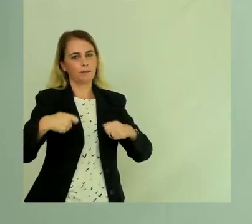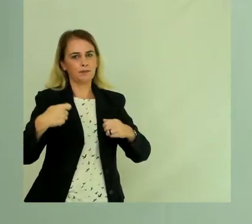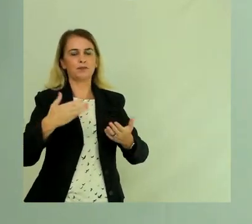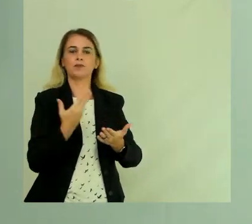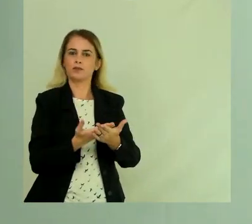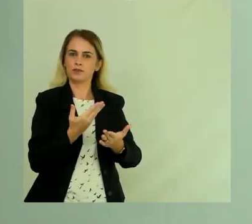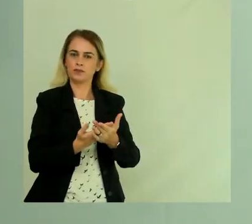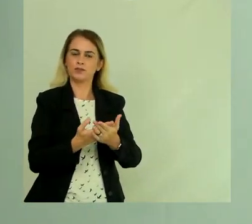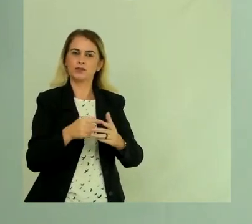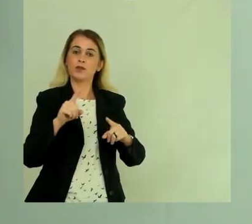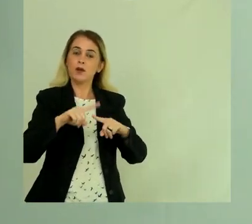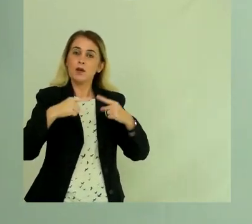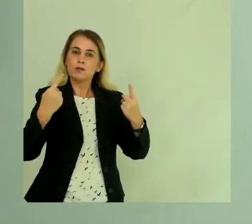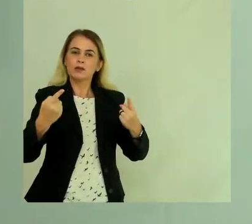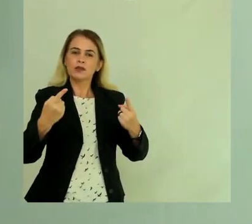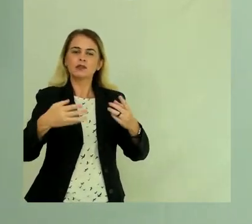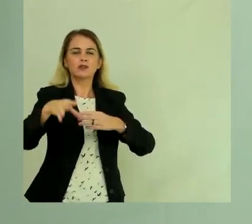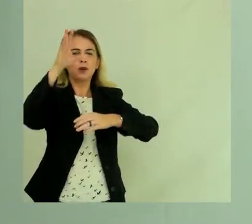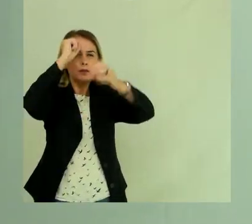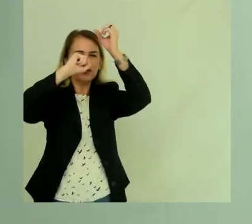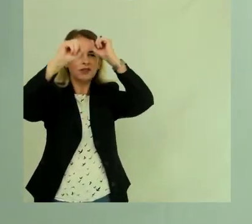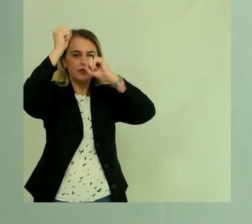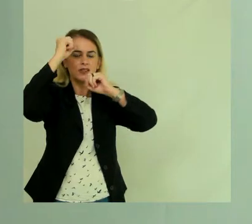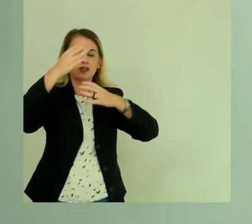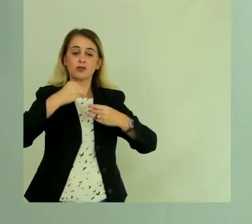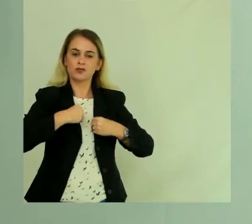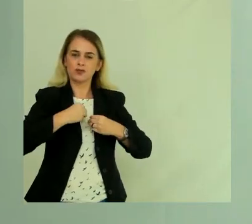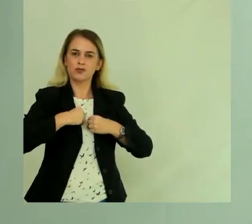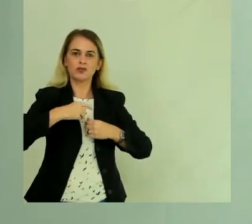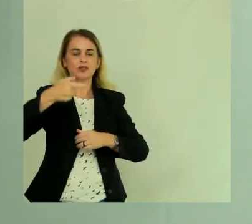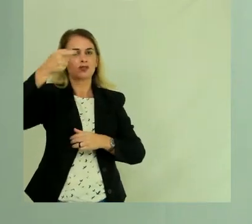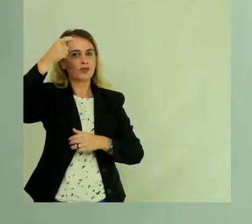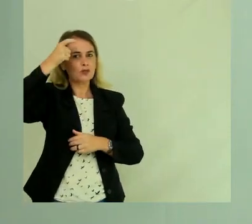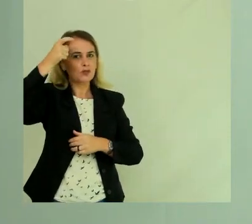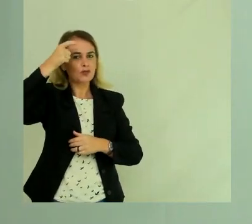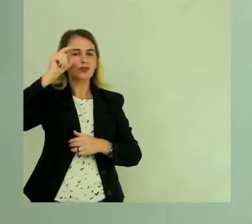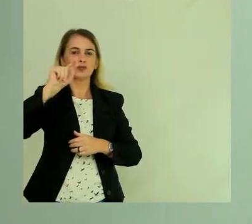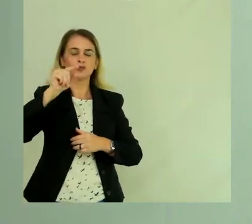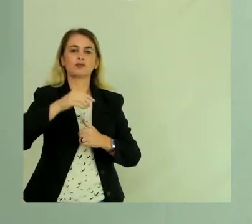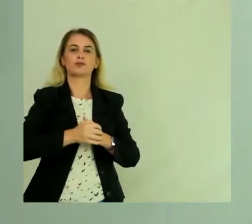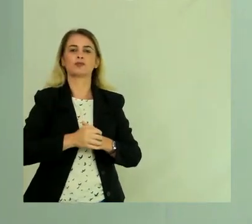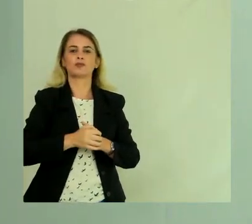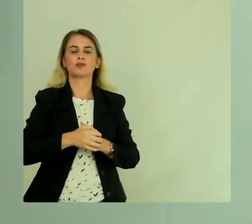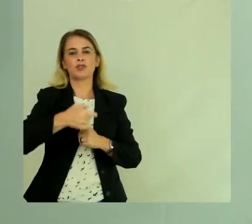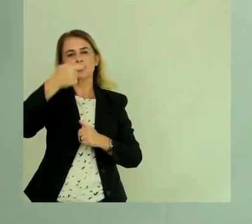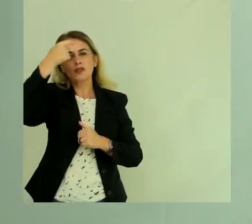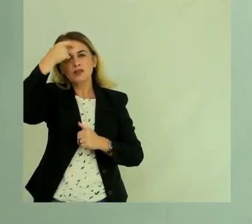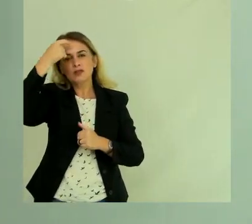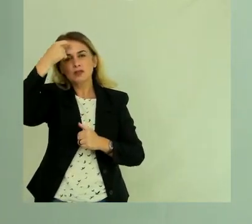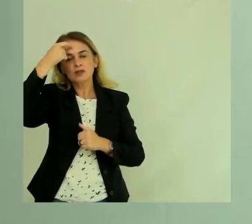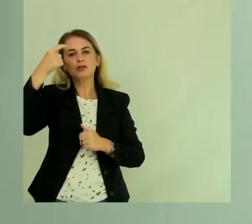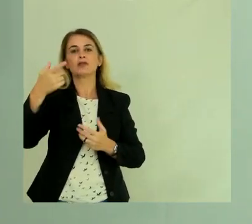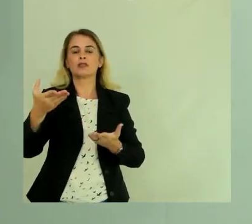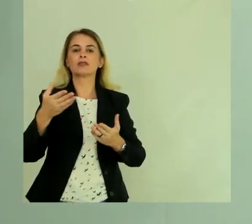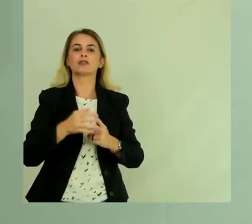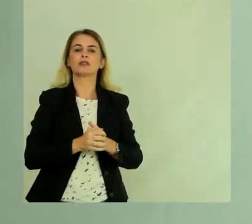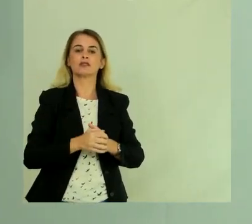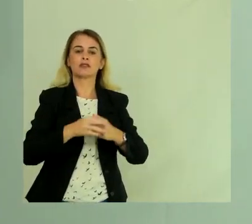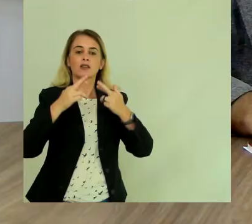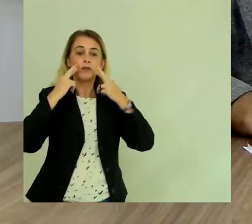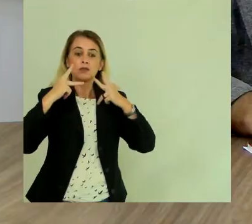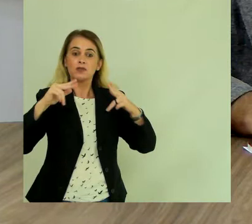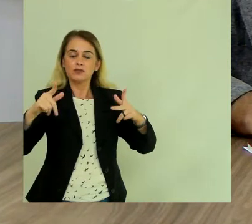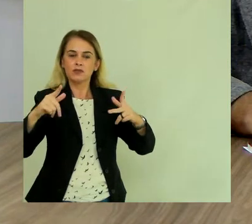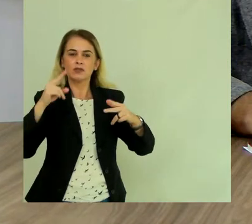Mas foi assim, um momento de muito aprendizado, de culturas diferentes, de perceber a Libras como língua,